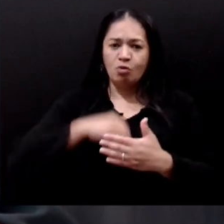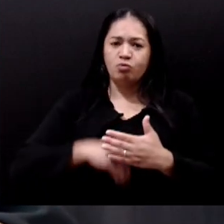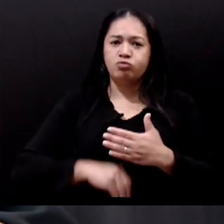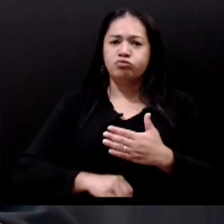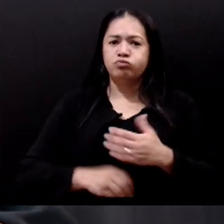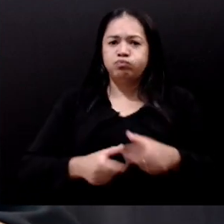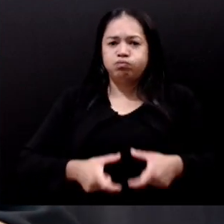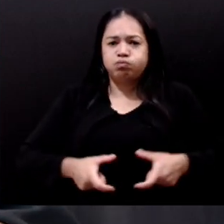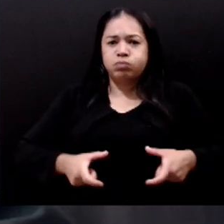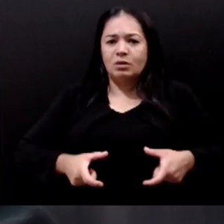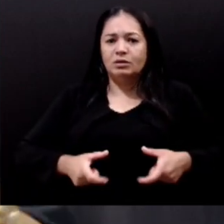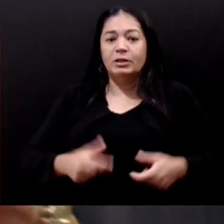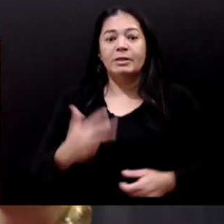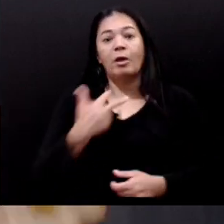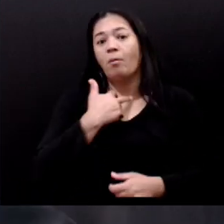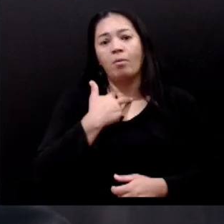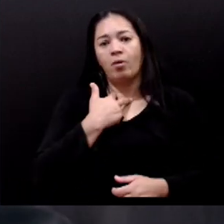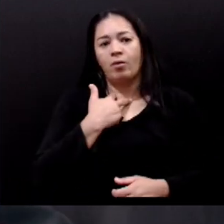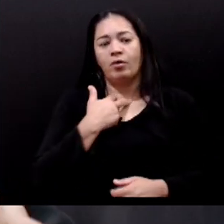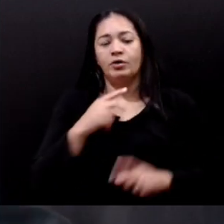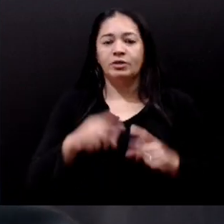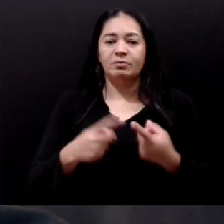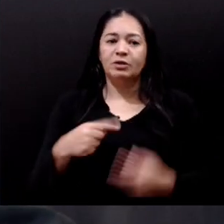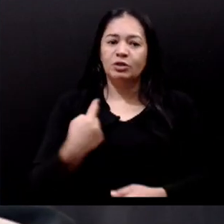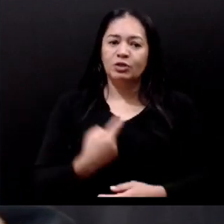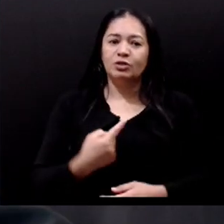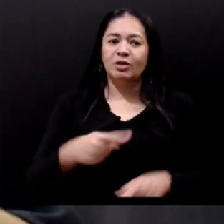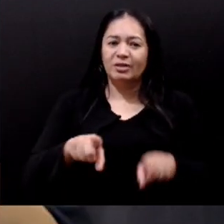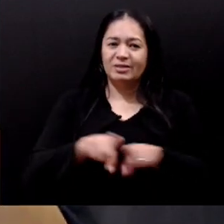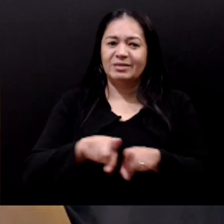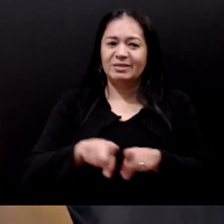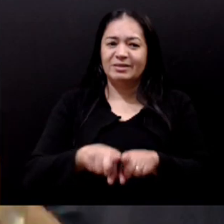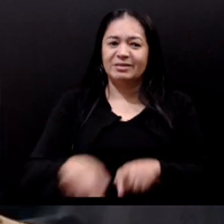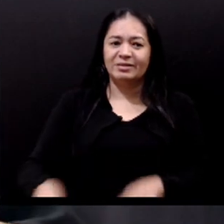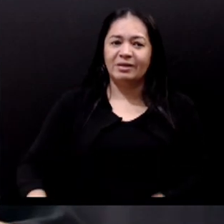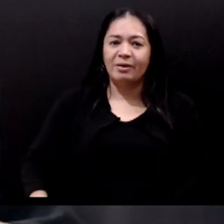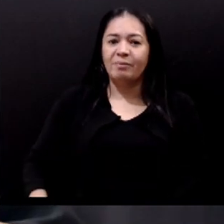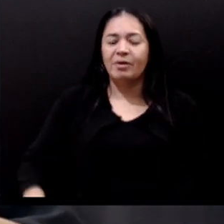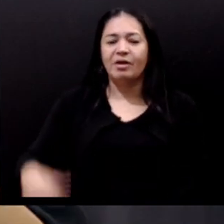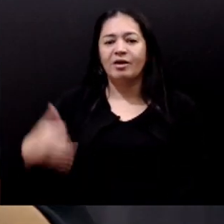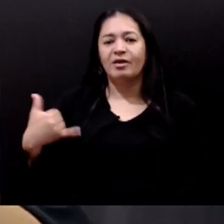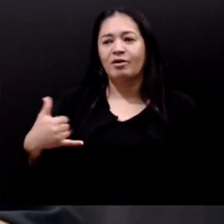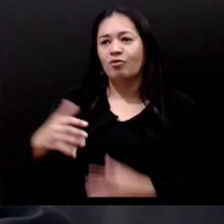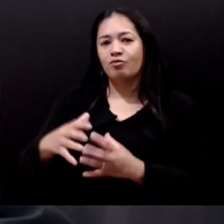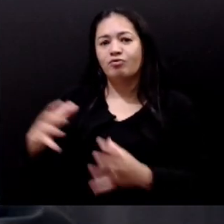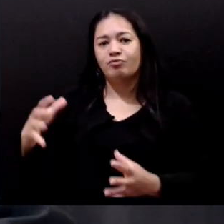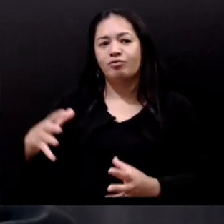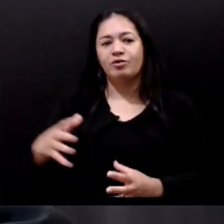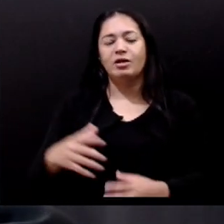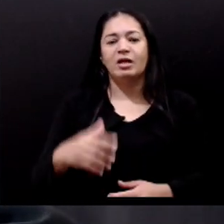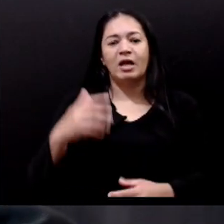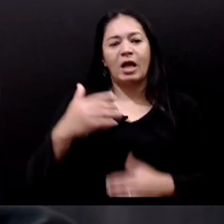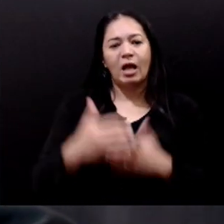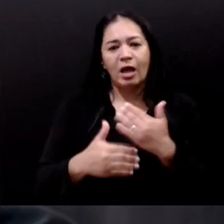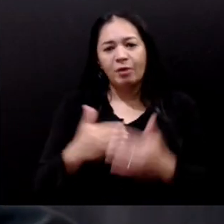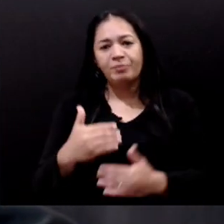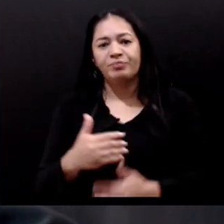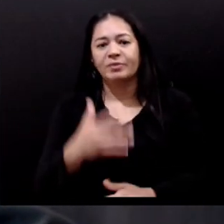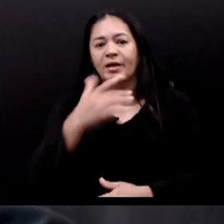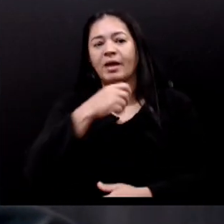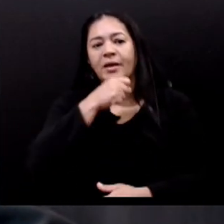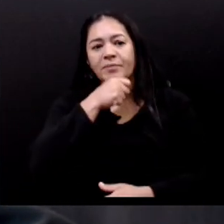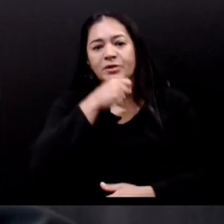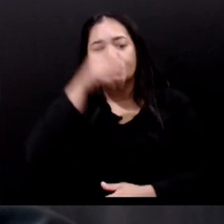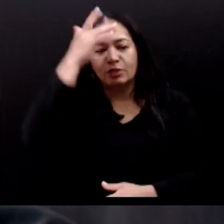gente vai envelhecendo também, a nossa produção de lactase vai diminuindo, então é mais comum pessoas idosas terem esse problema. uhum.